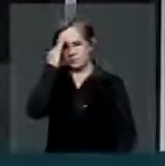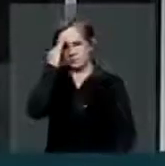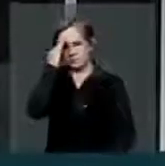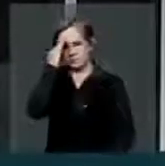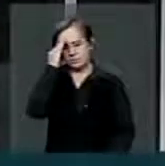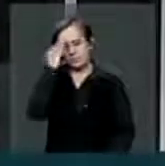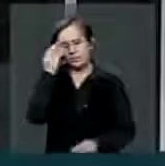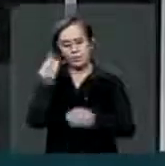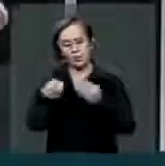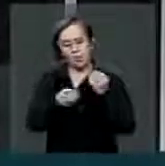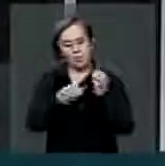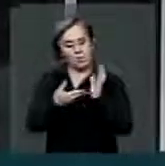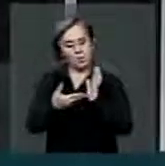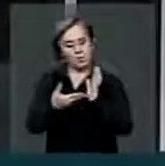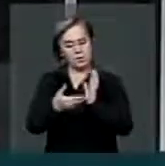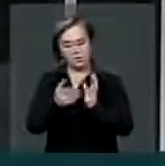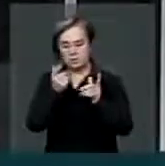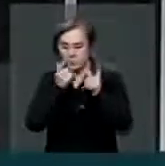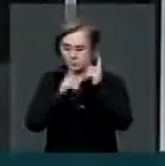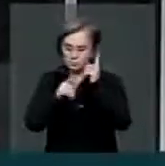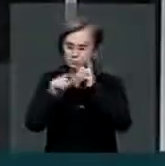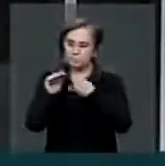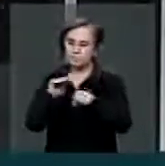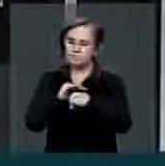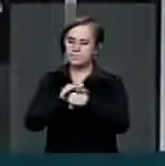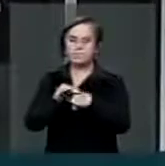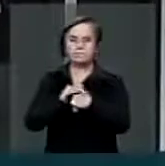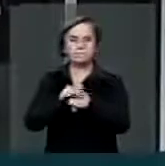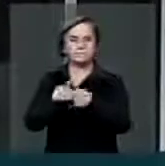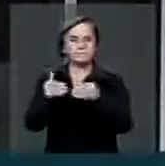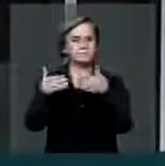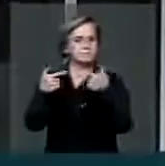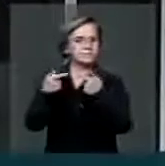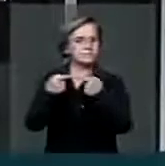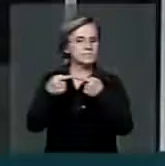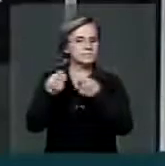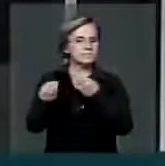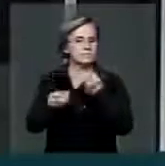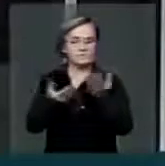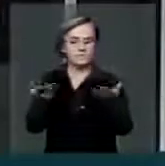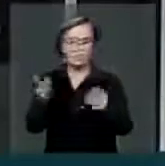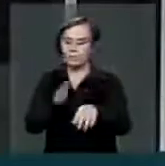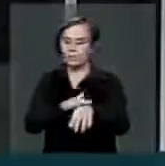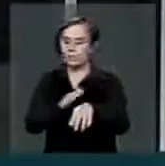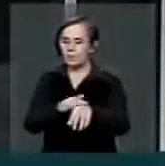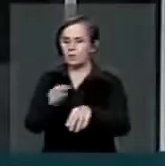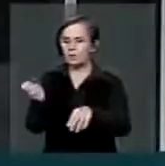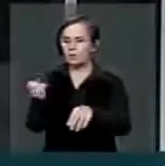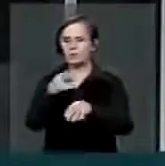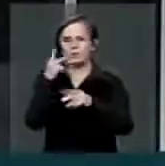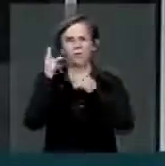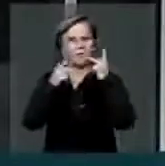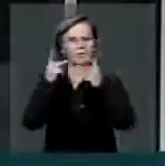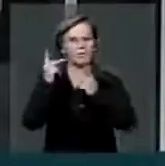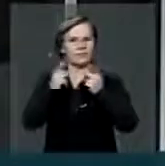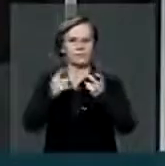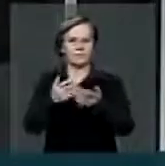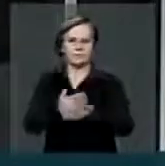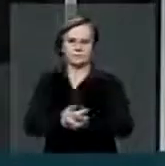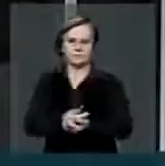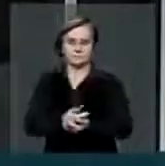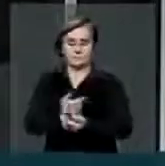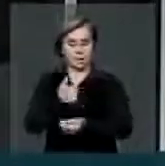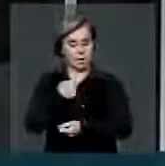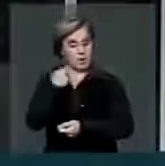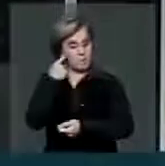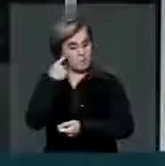como que esta casa pode dialogar com esse neste novo momento da política. E do meu ponto de